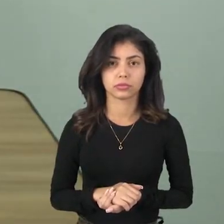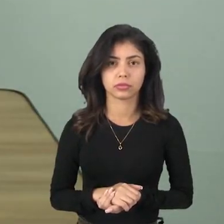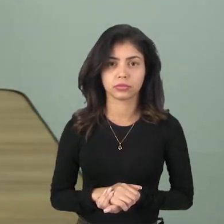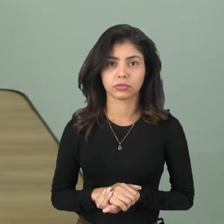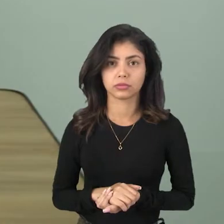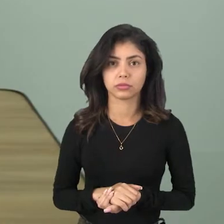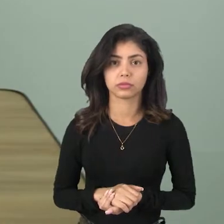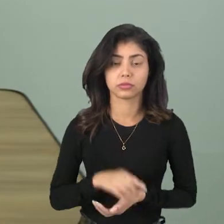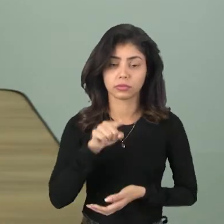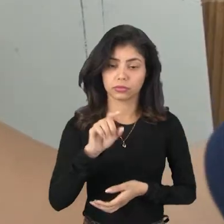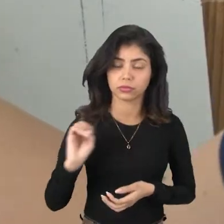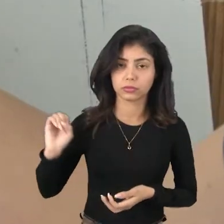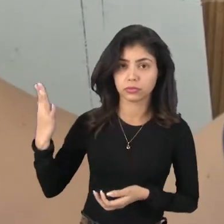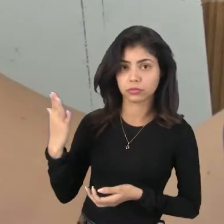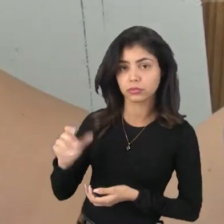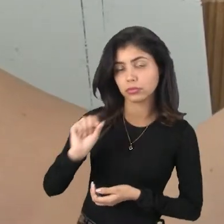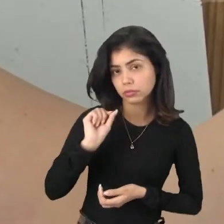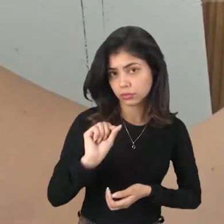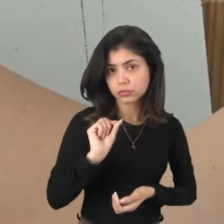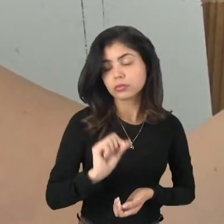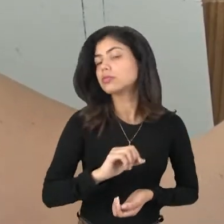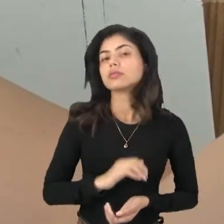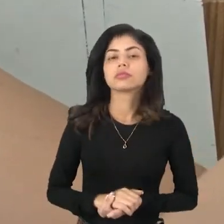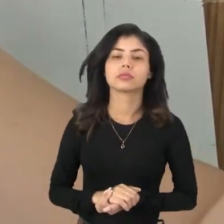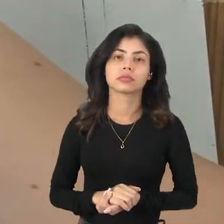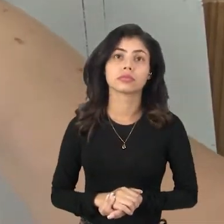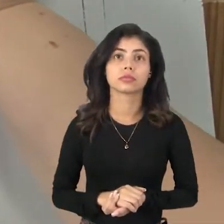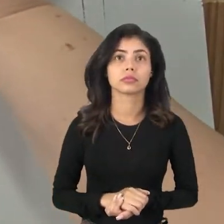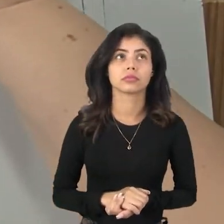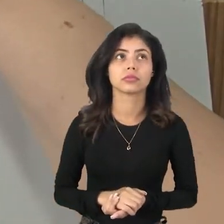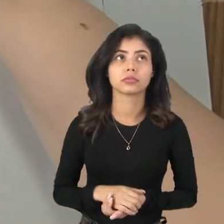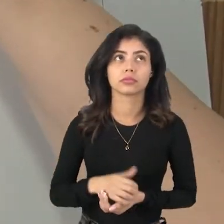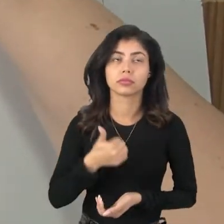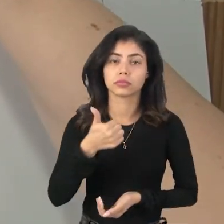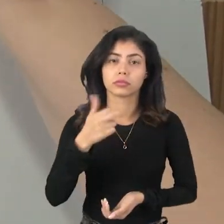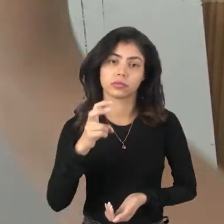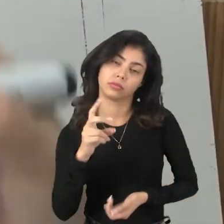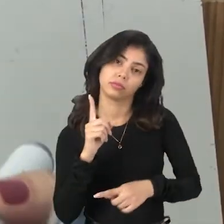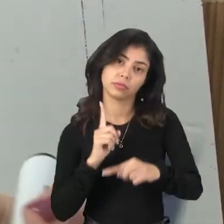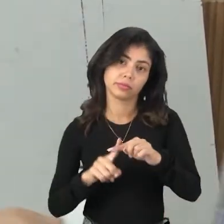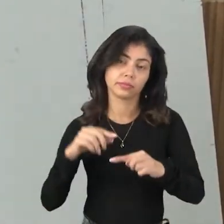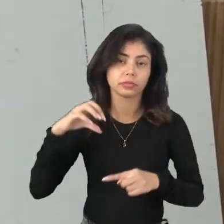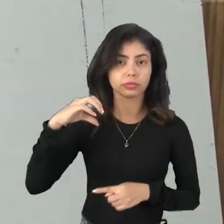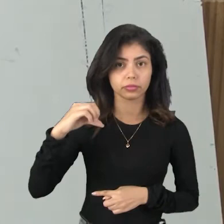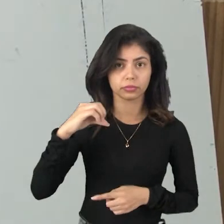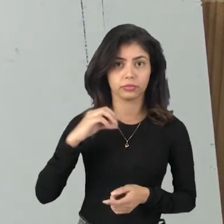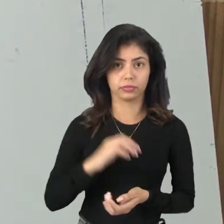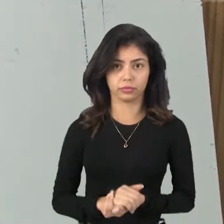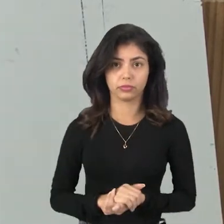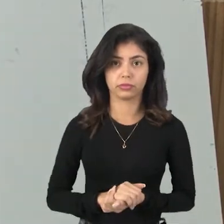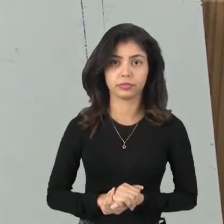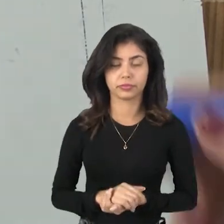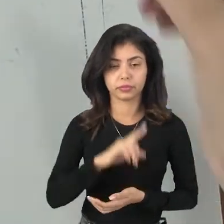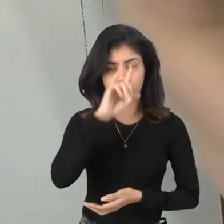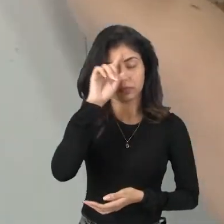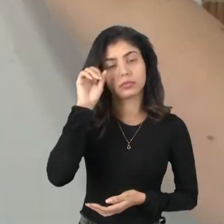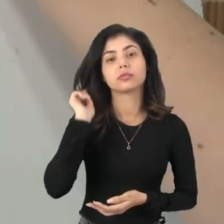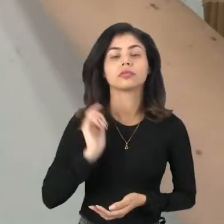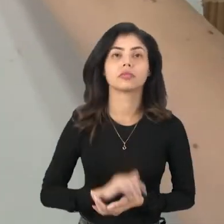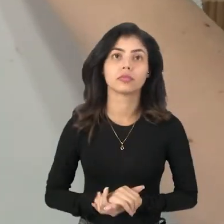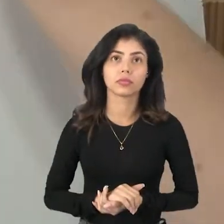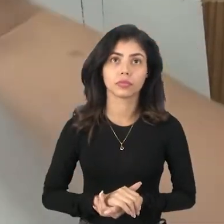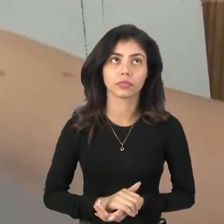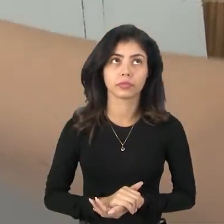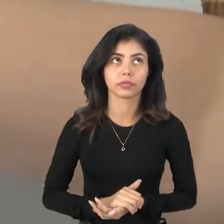em aqui nesse caso o que que aconteceu ele já fez o cálculo assim já chamou 15